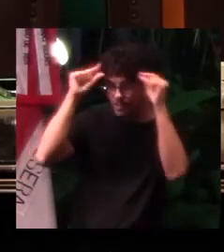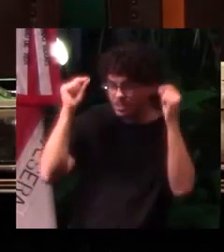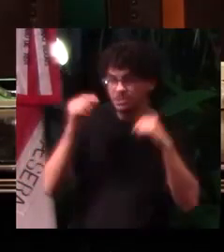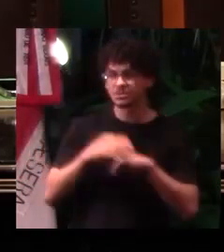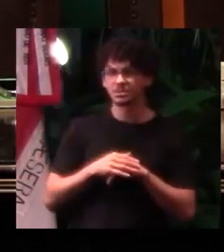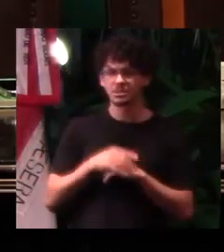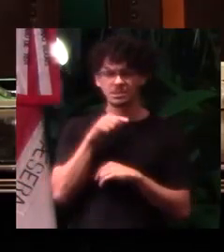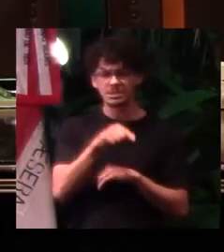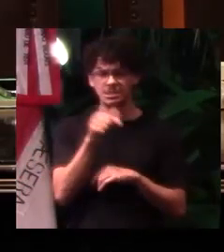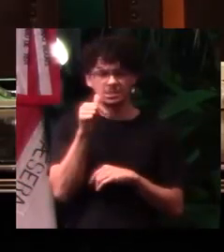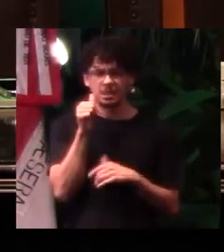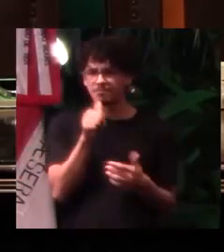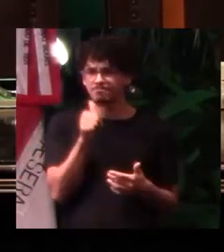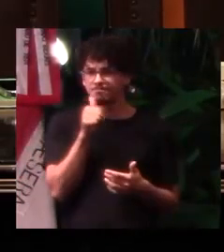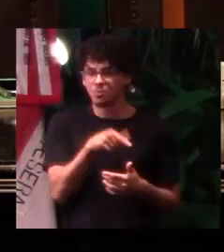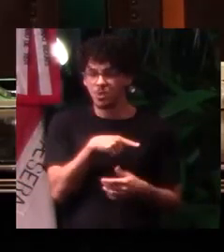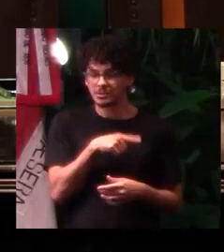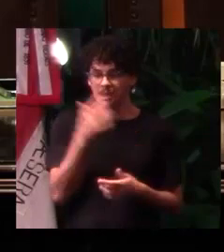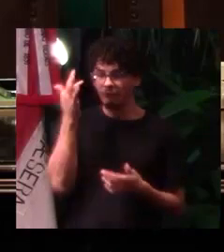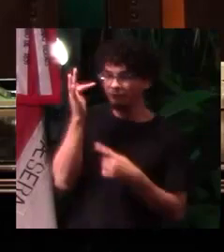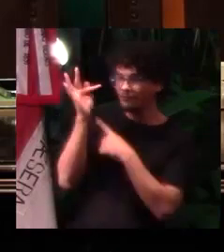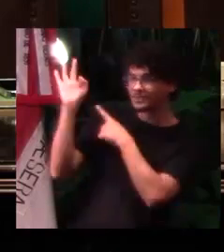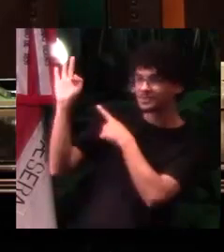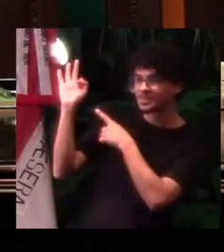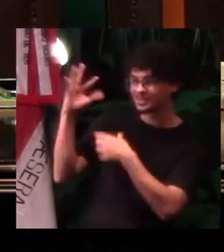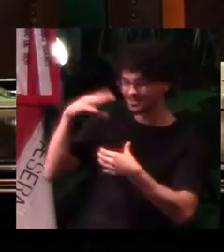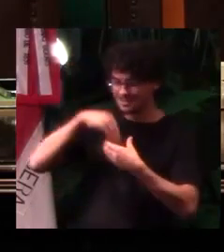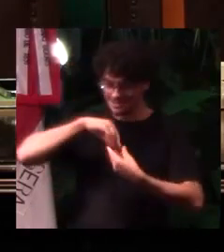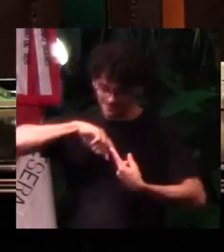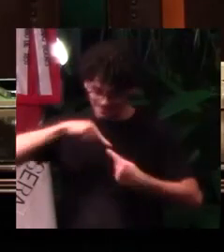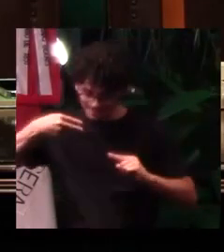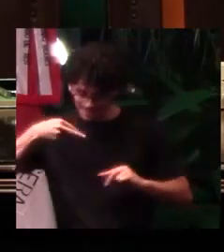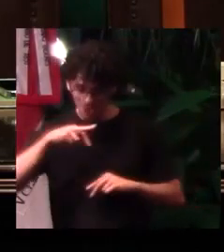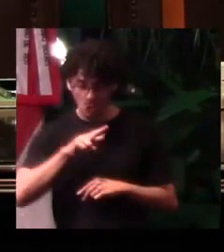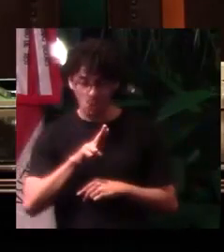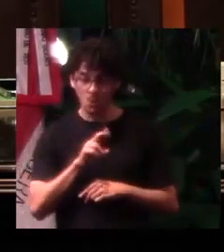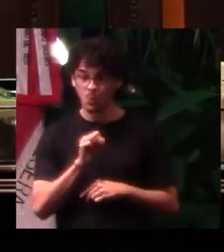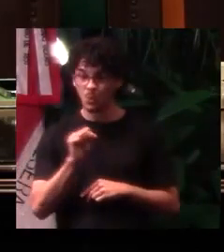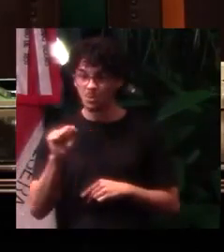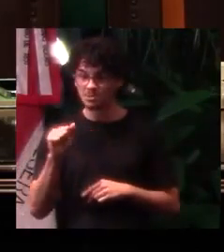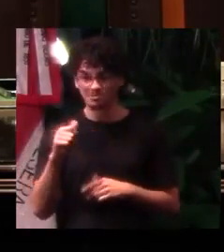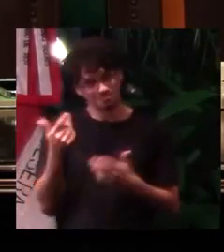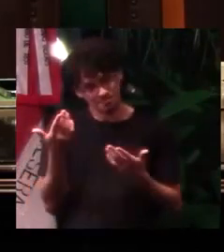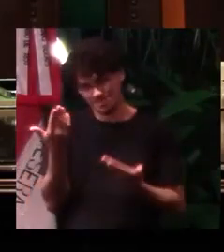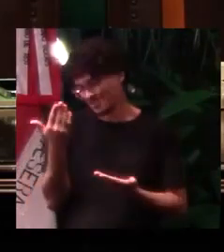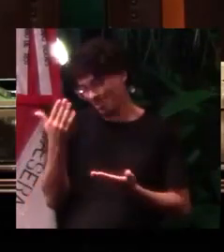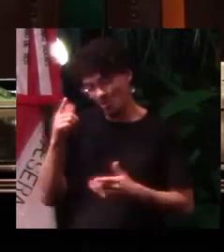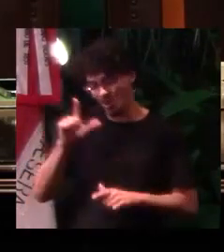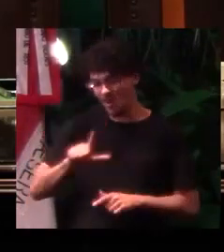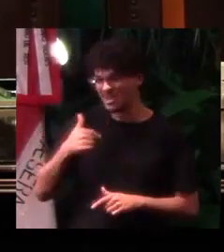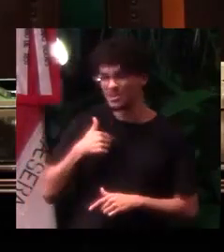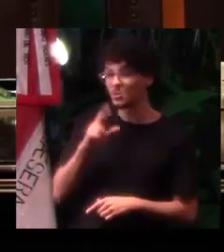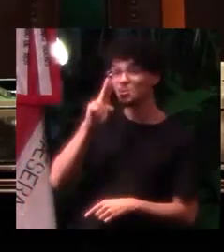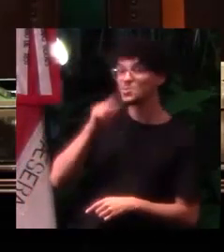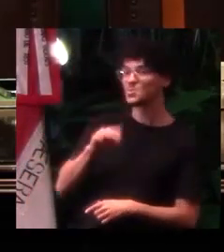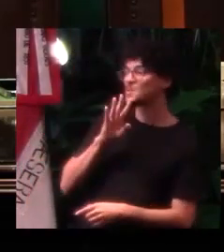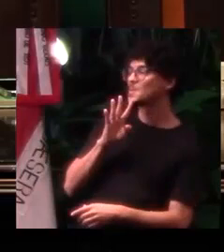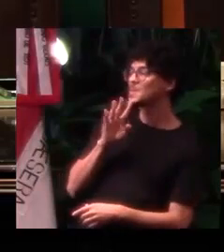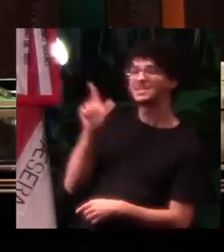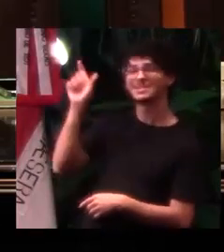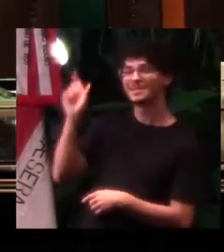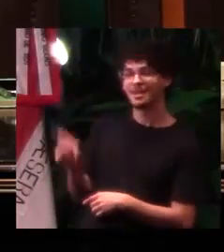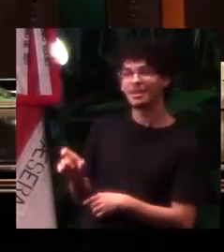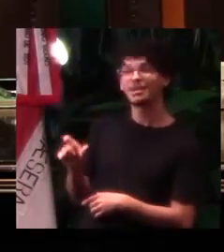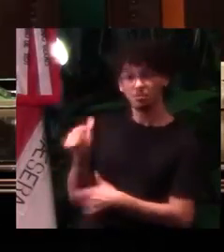que é essa francesa russa, que possivelmente eu nunca conheceria o que é uma experiência dessa, eu